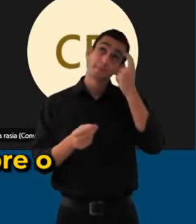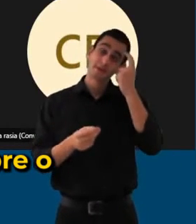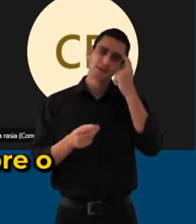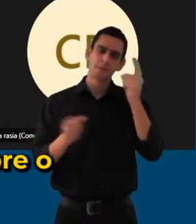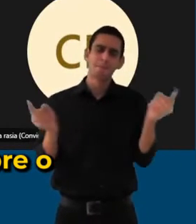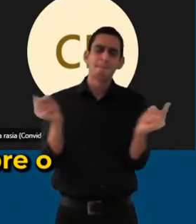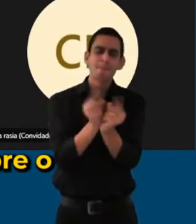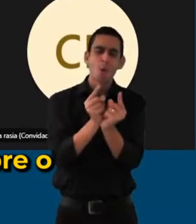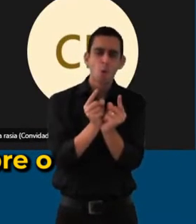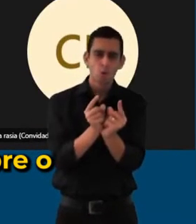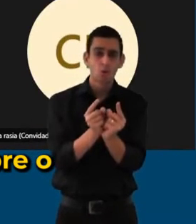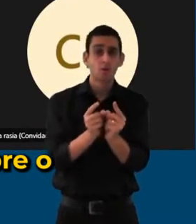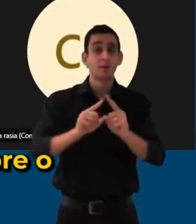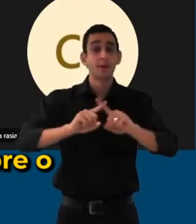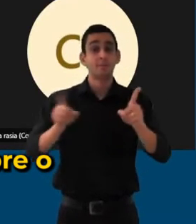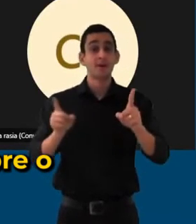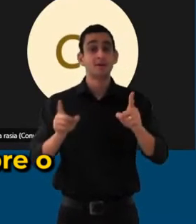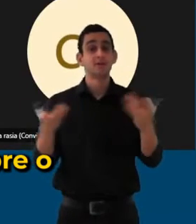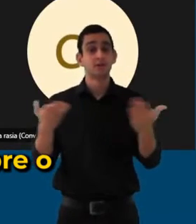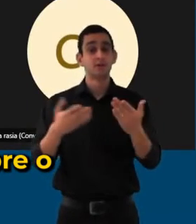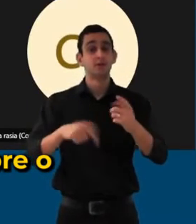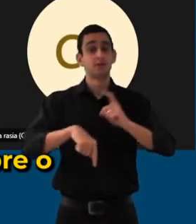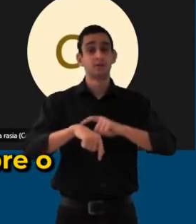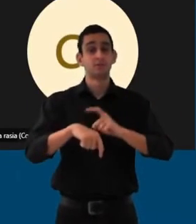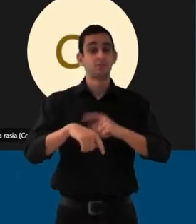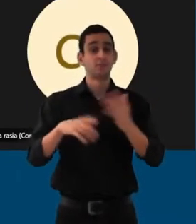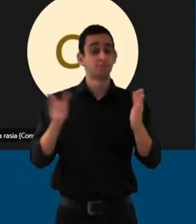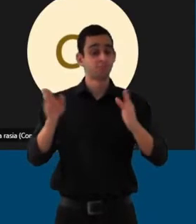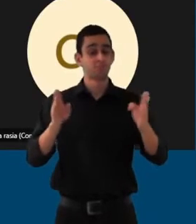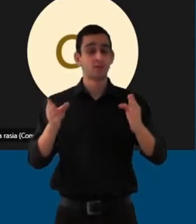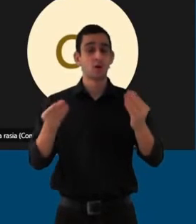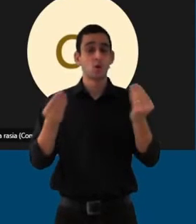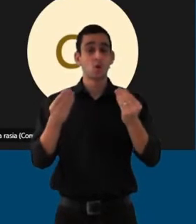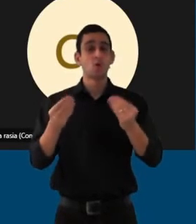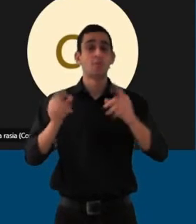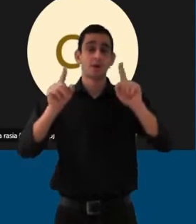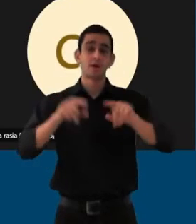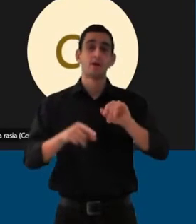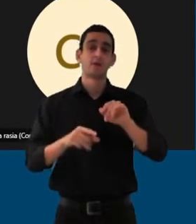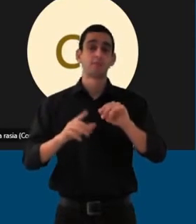na verdade, quem bate o martelo sobre o PRAD é o IBRAM, né? Que